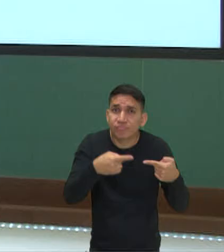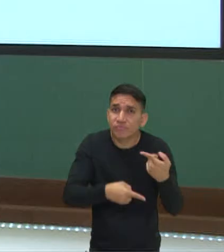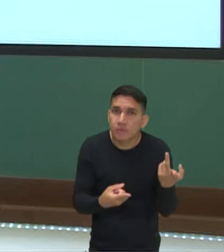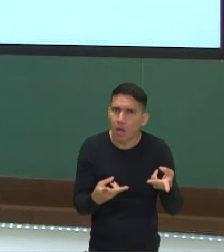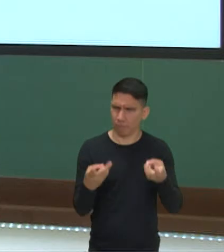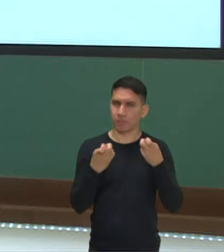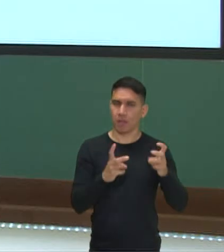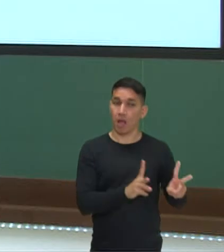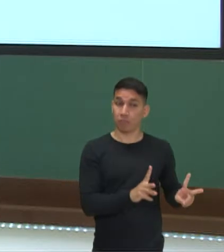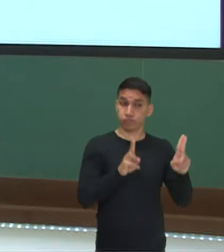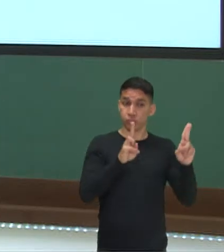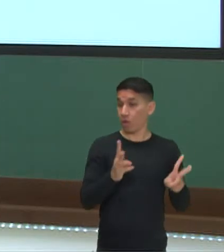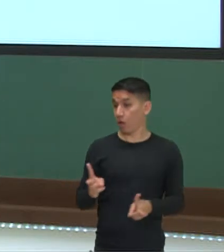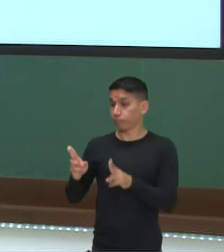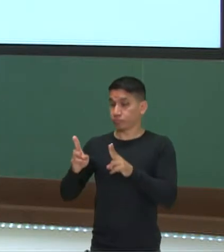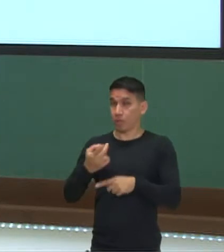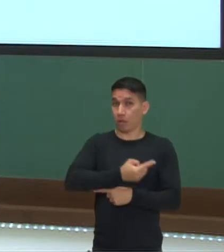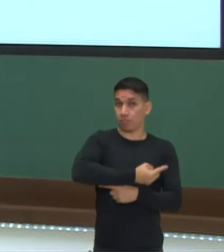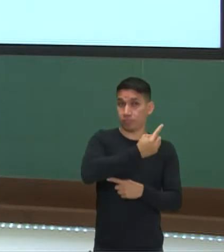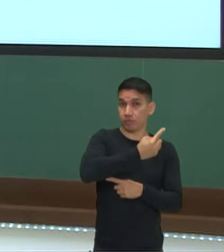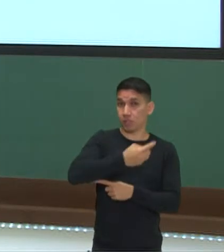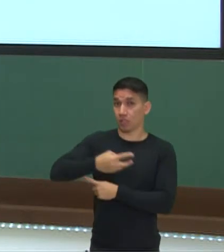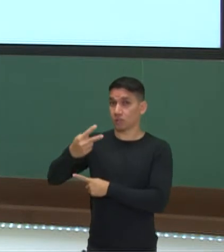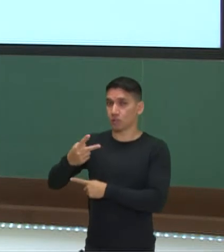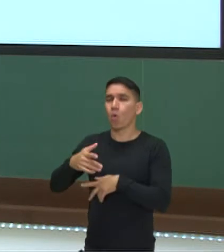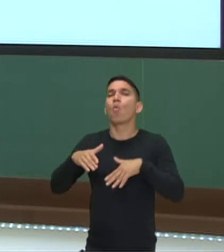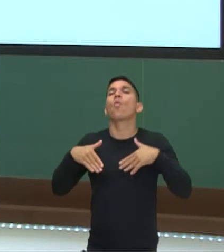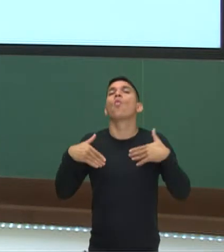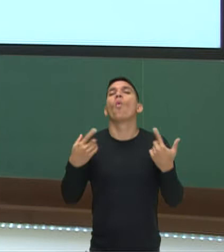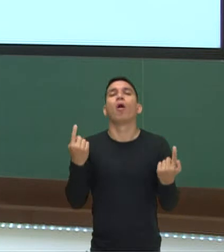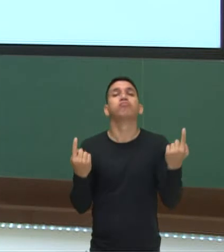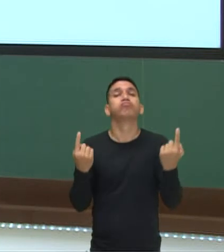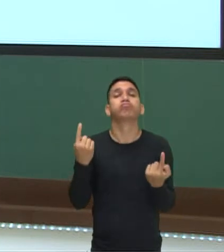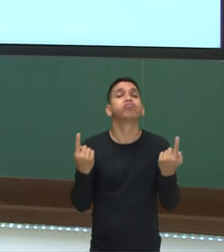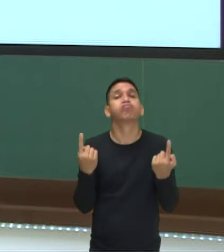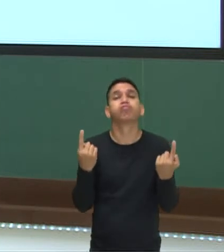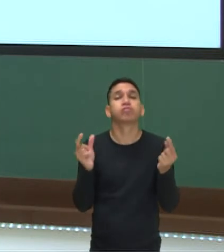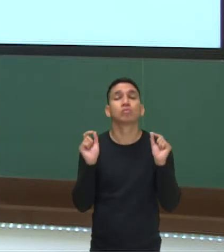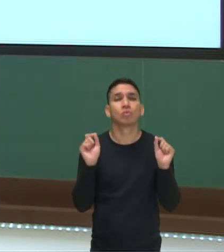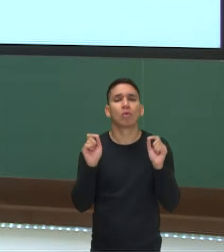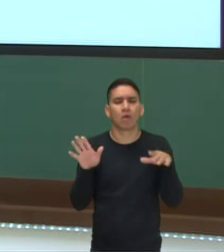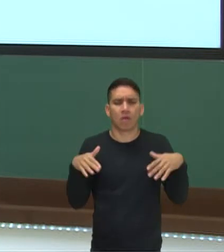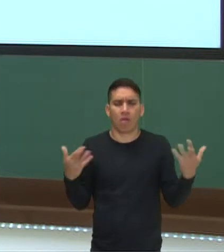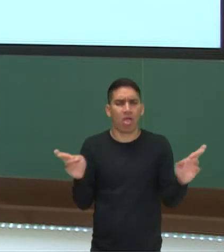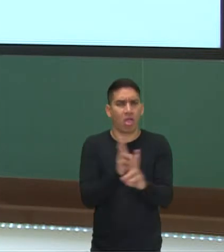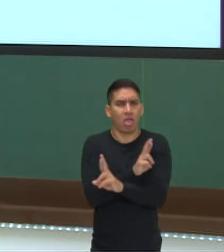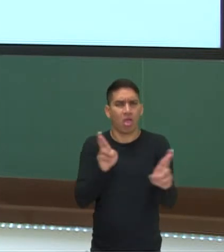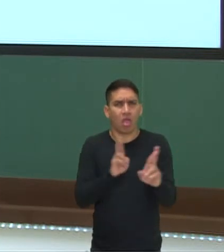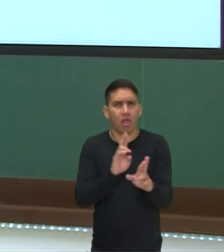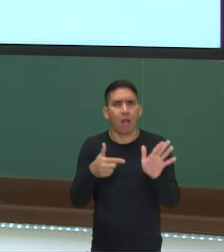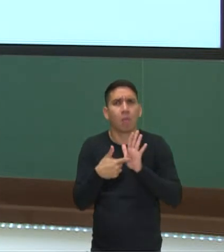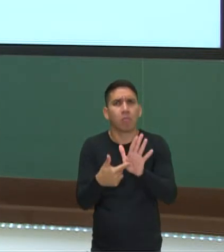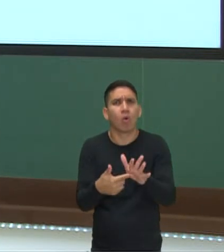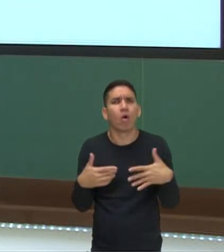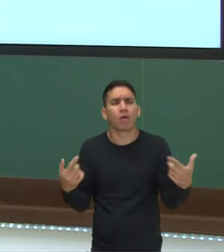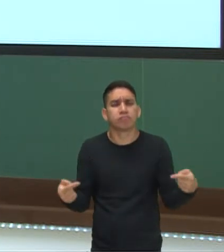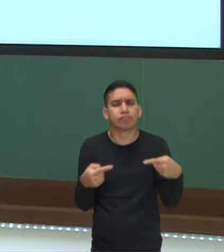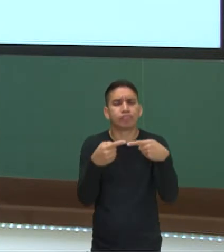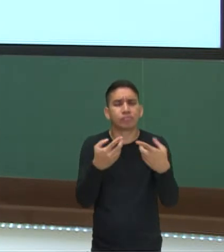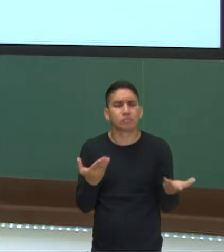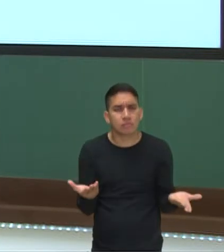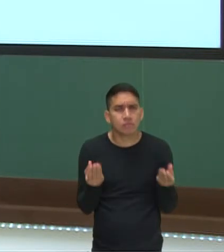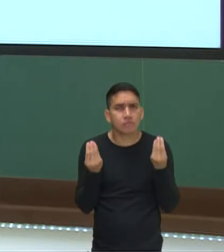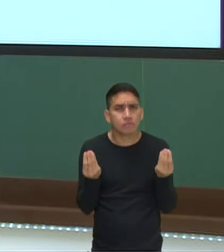dois trechos aqui. Diga qual é e explique a relação que se estabelece entre o trecho 1 e o